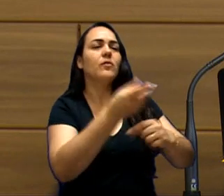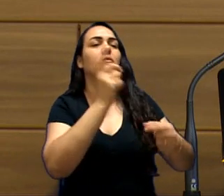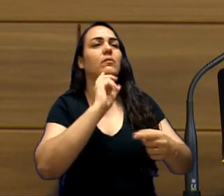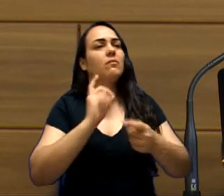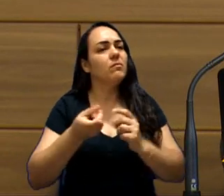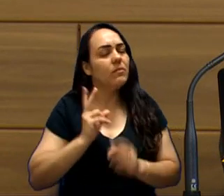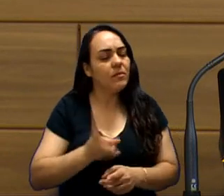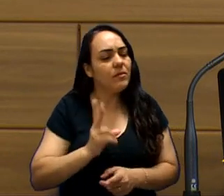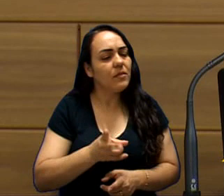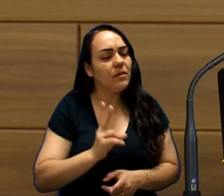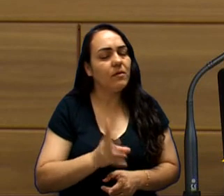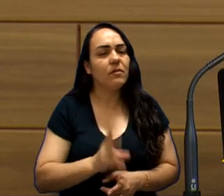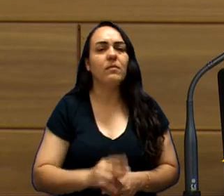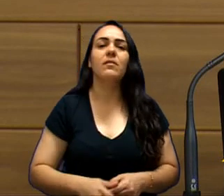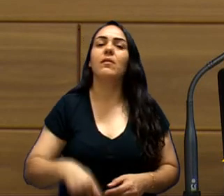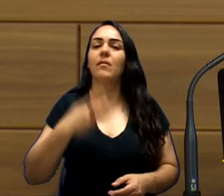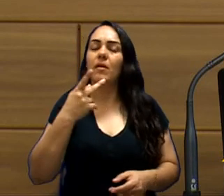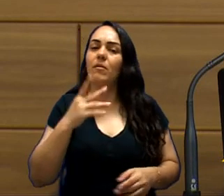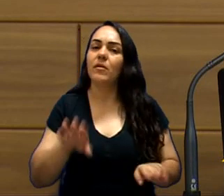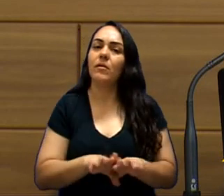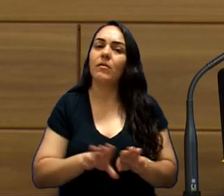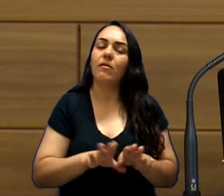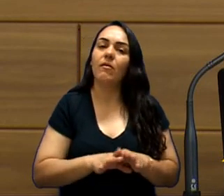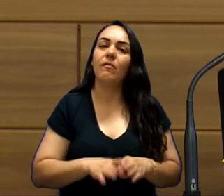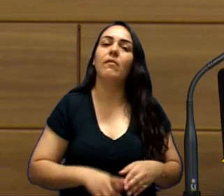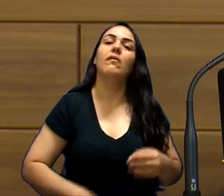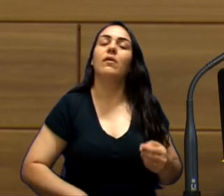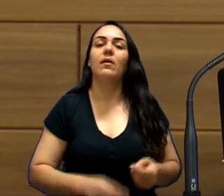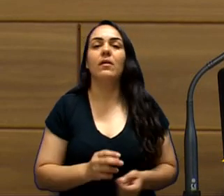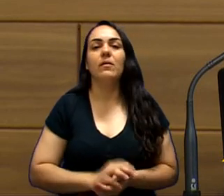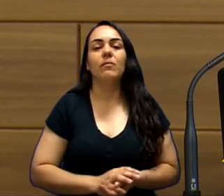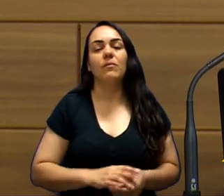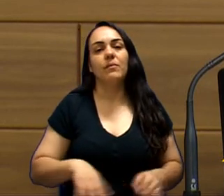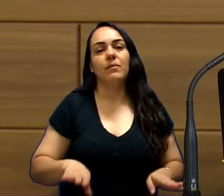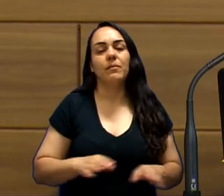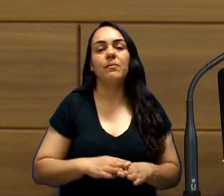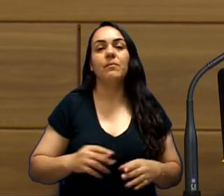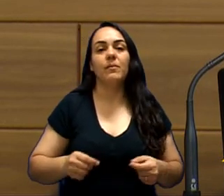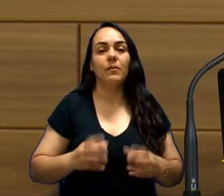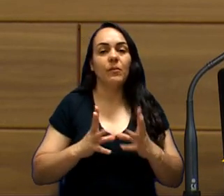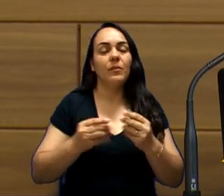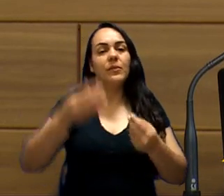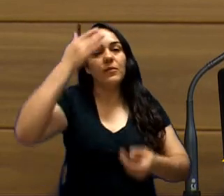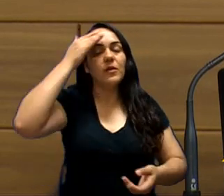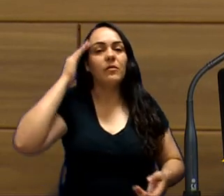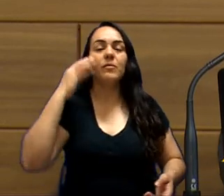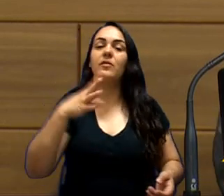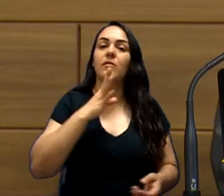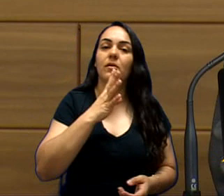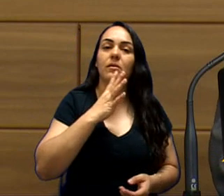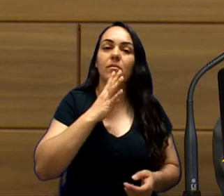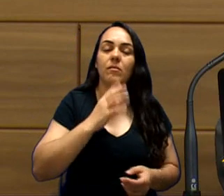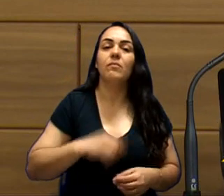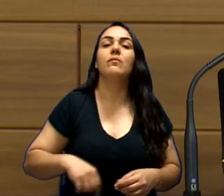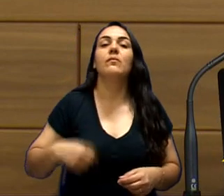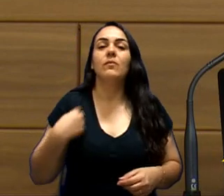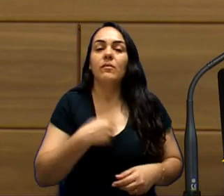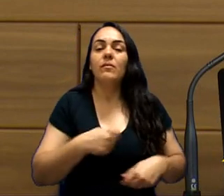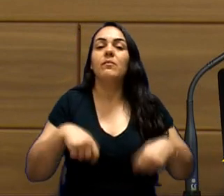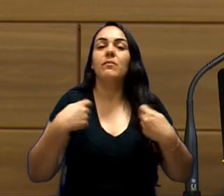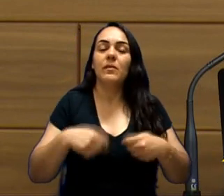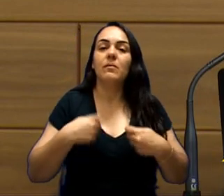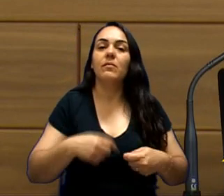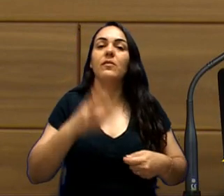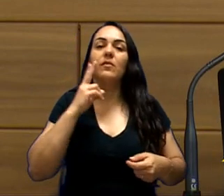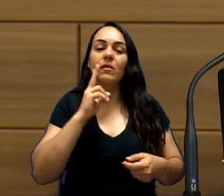sessões. Então, existe tudo isso hoje à disposição, sem que necessariamente a